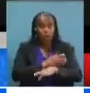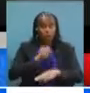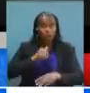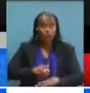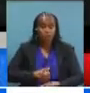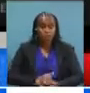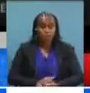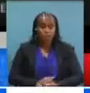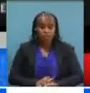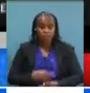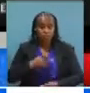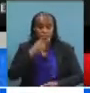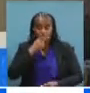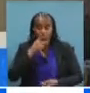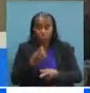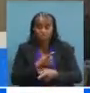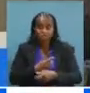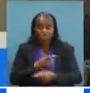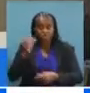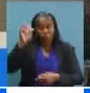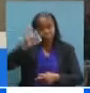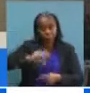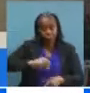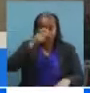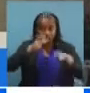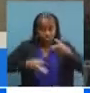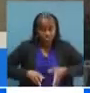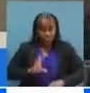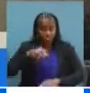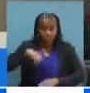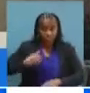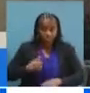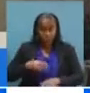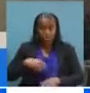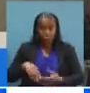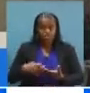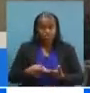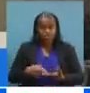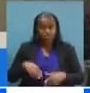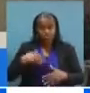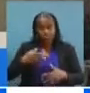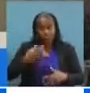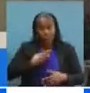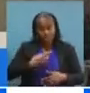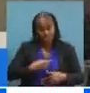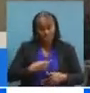o tabaco é um aluno de lutar pelos campeonatos e seguramente será votado